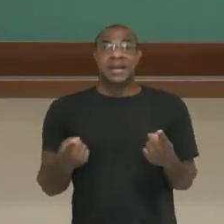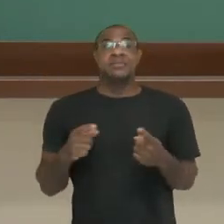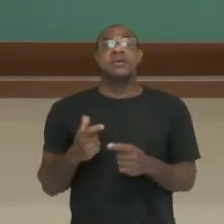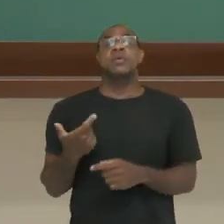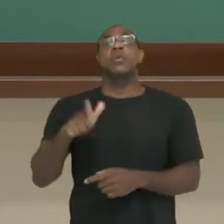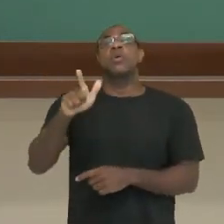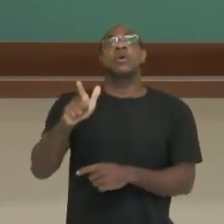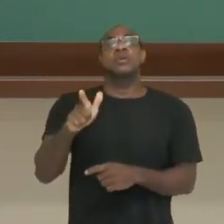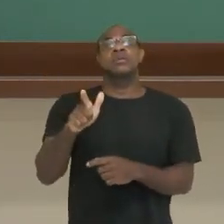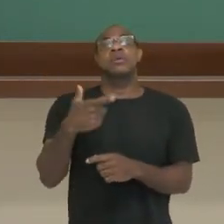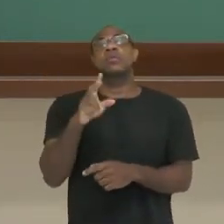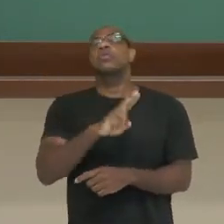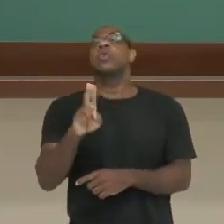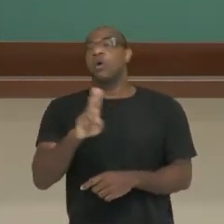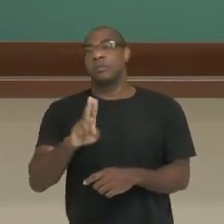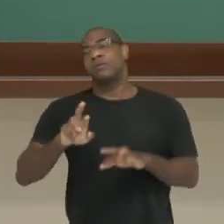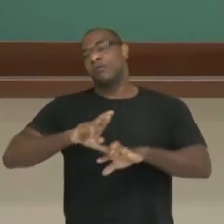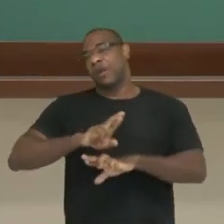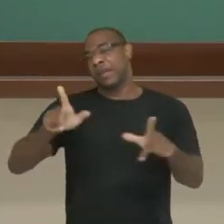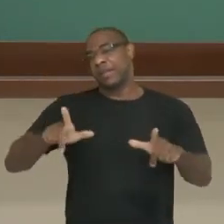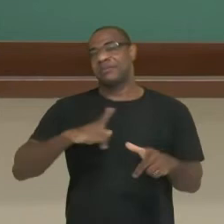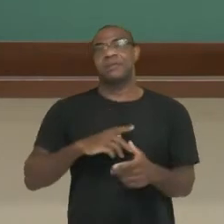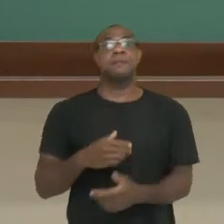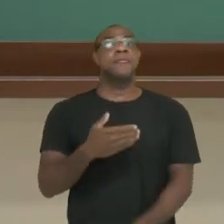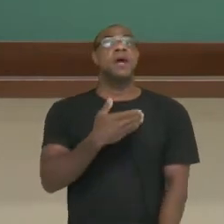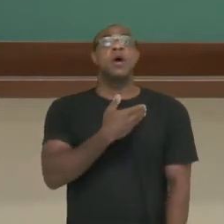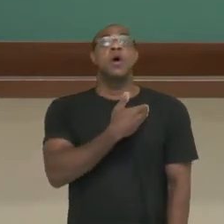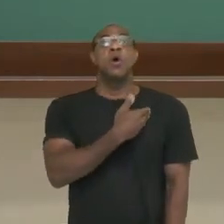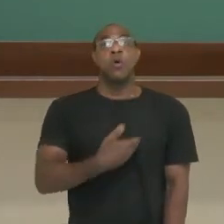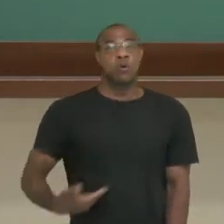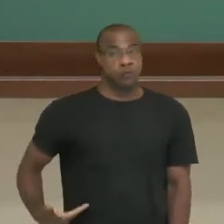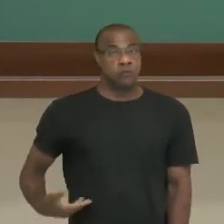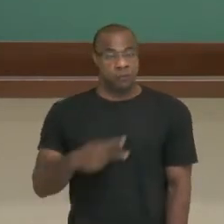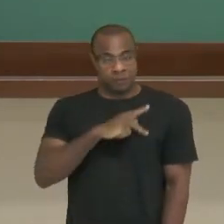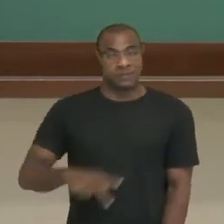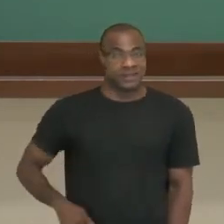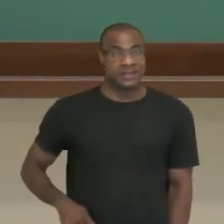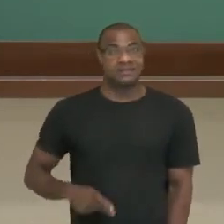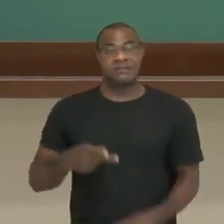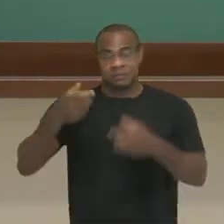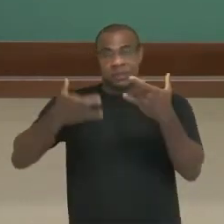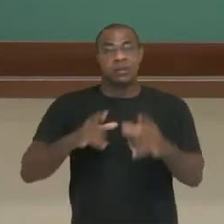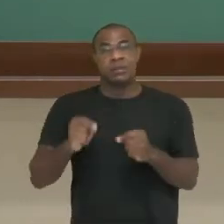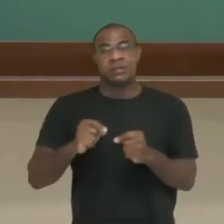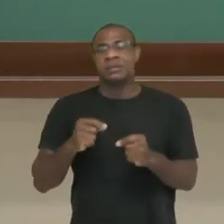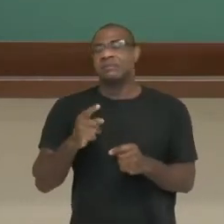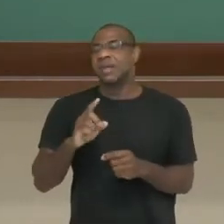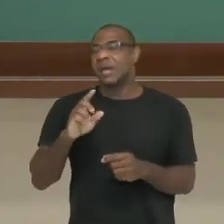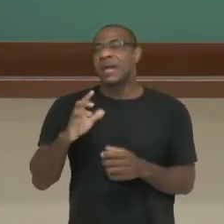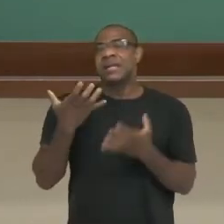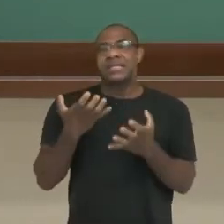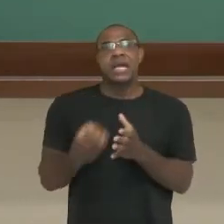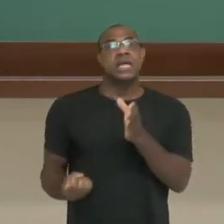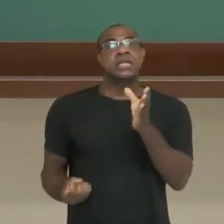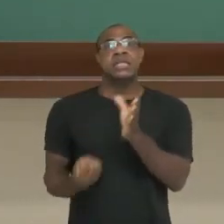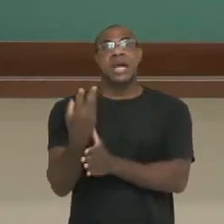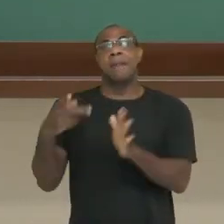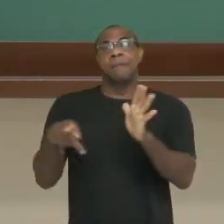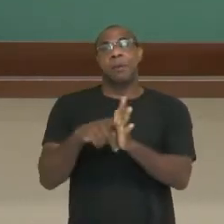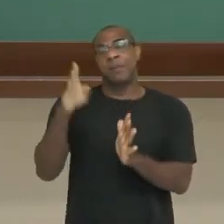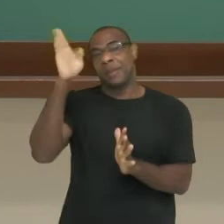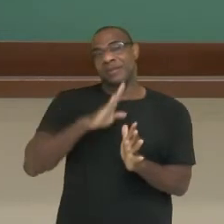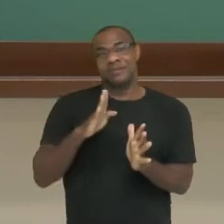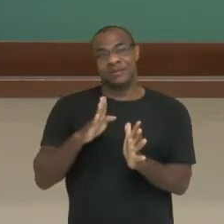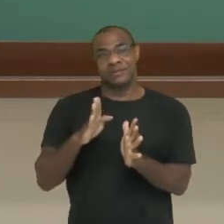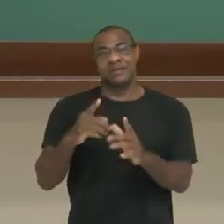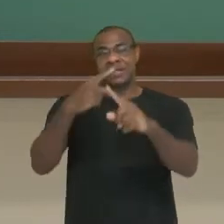outras nomenclaturas, outros nomes. O governo militar, então, interferindo no futebol, resolveu criar o Campeonato Brasileiro, mostrando